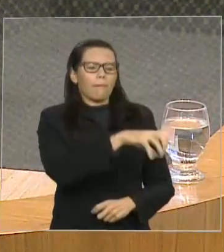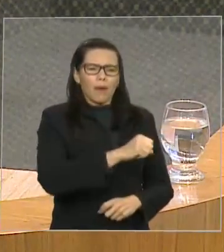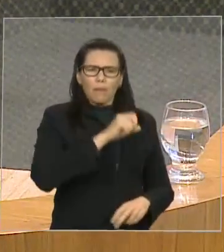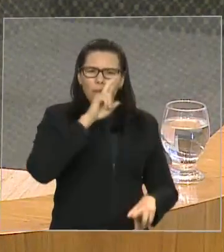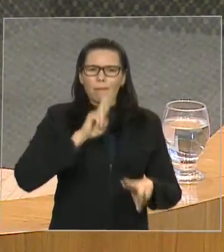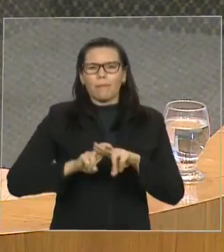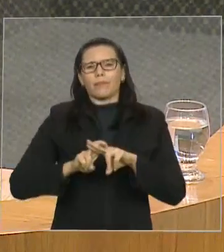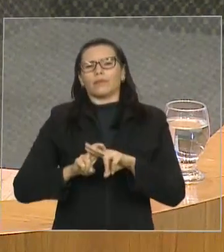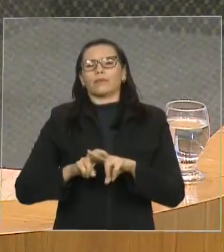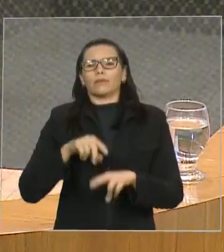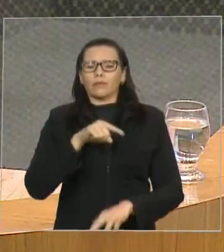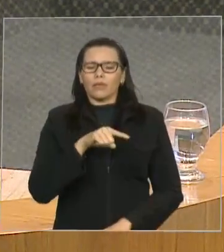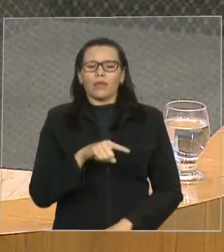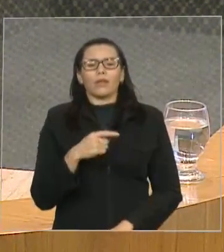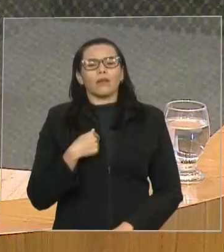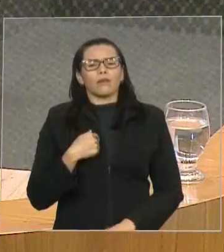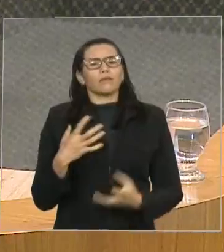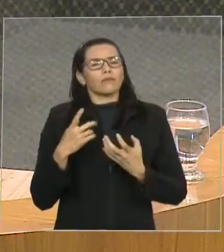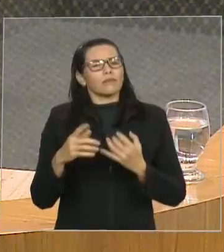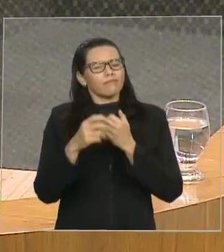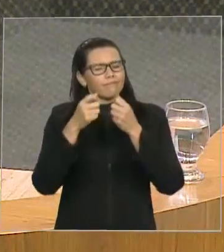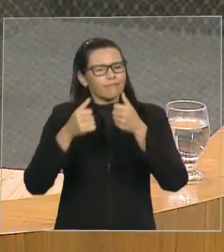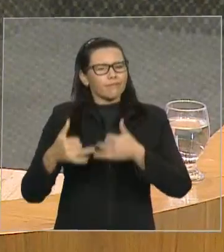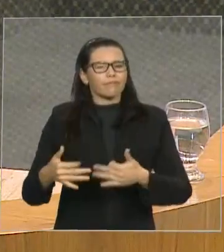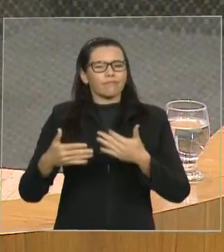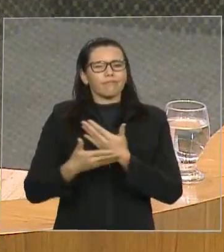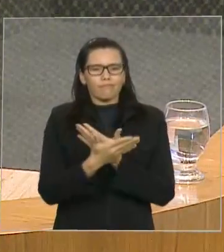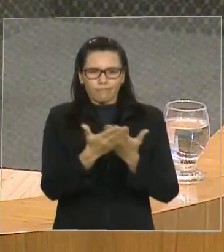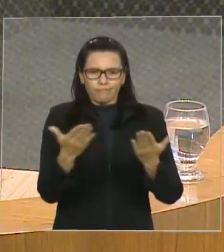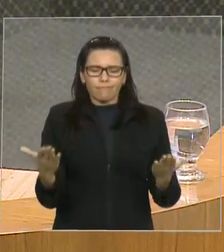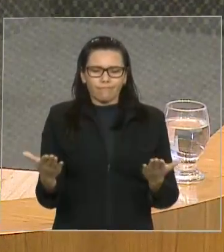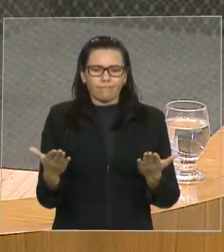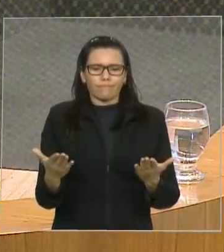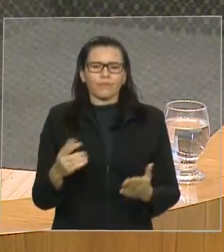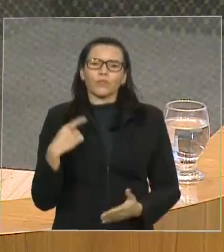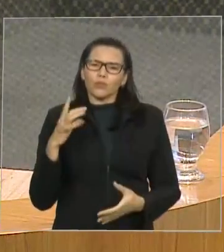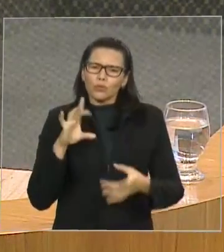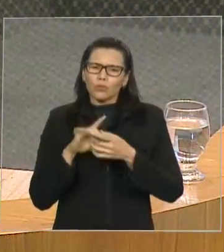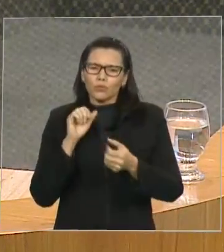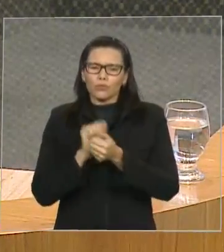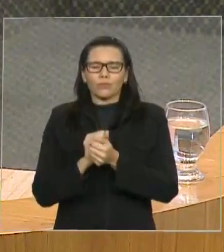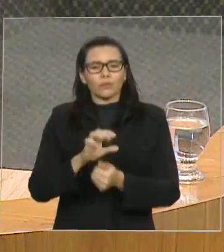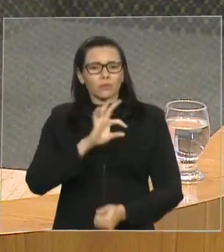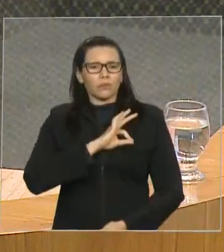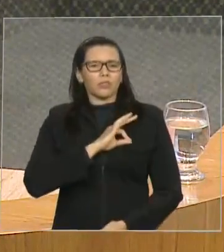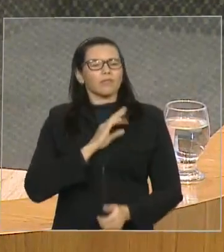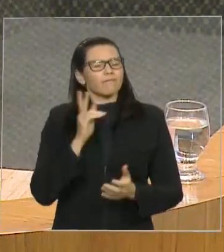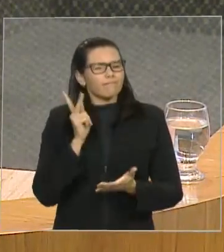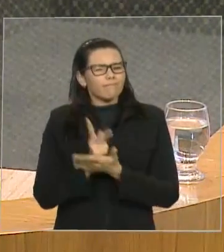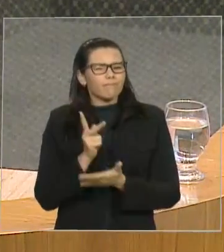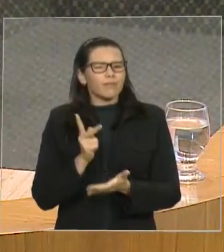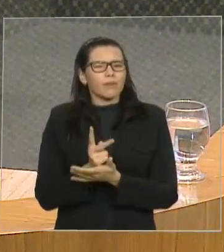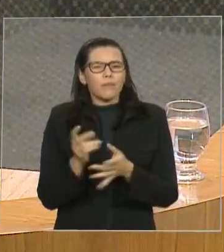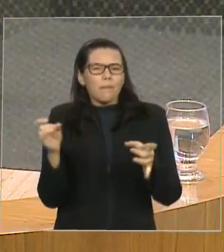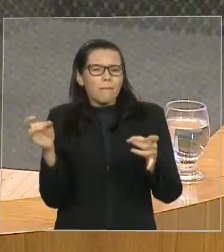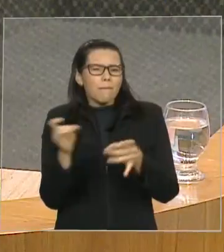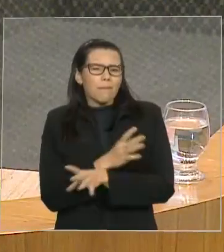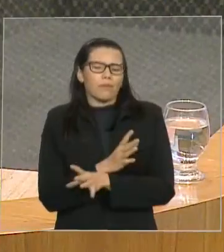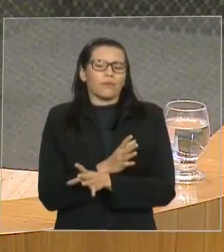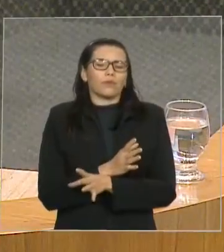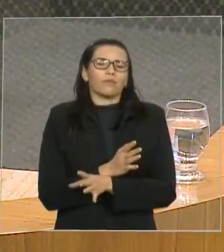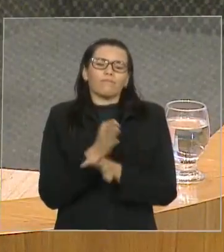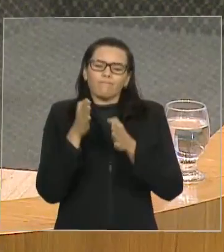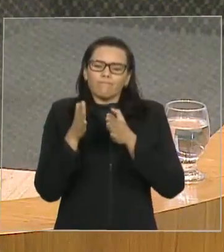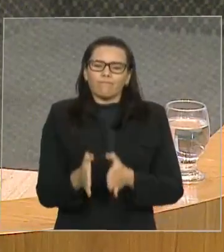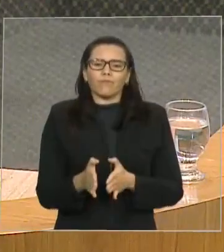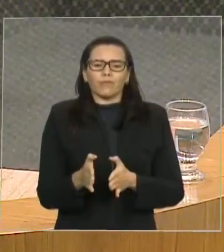Então, era esse o meu recado, e dizer também que nós estamos juntos, que a Polícia Militar sempre está pronta para